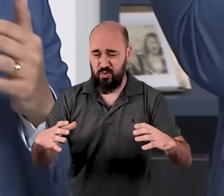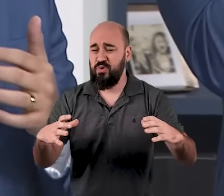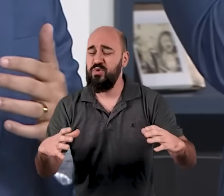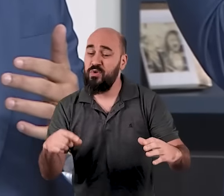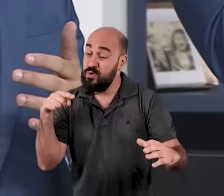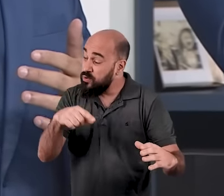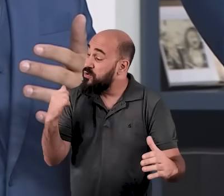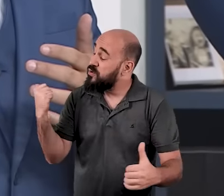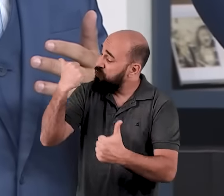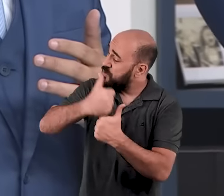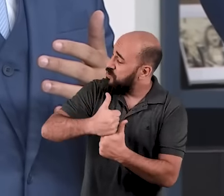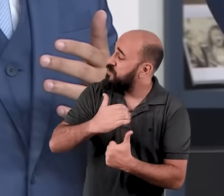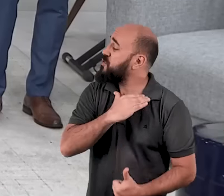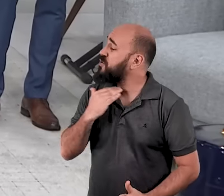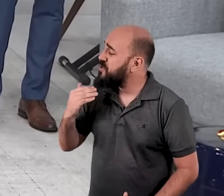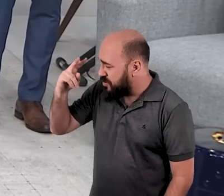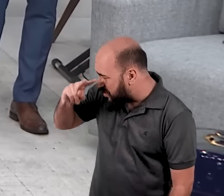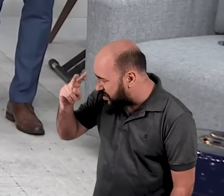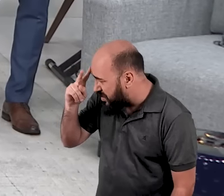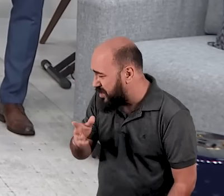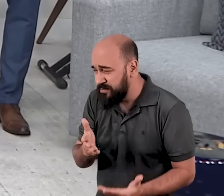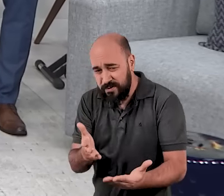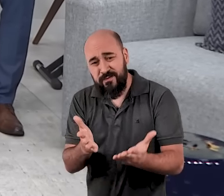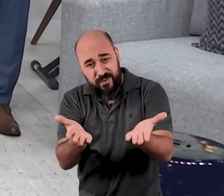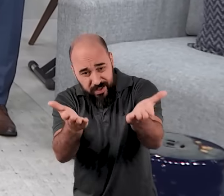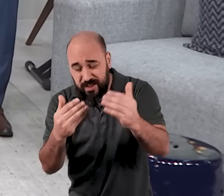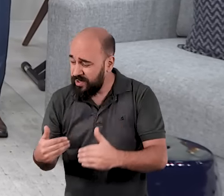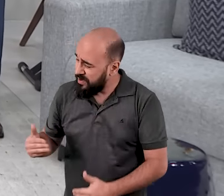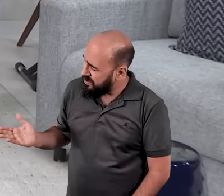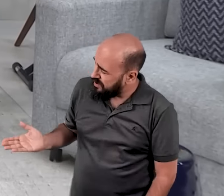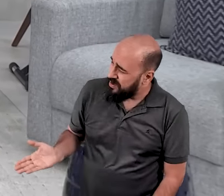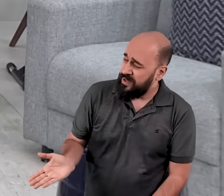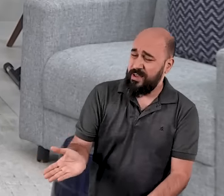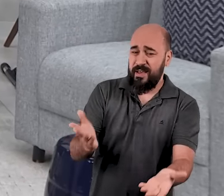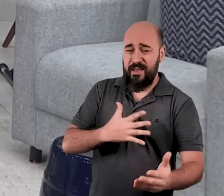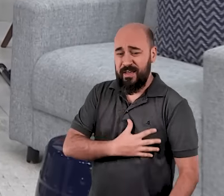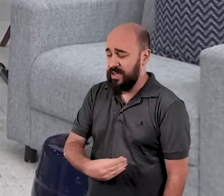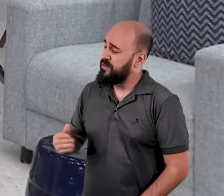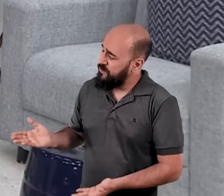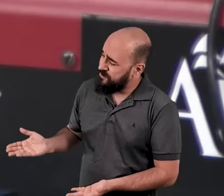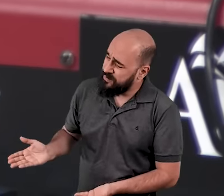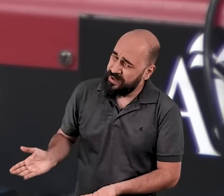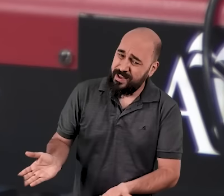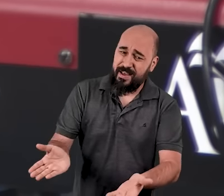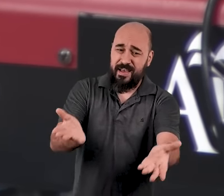Você morreu, filho, vai.